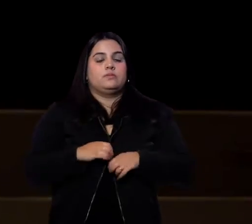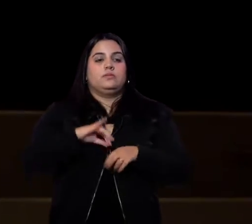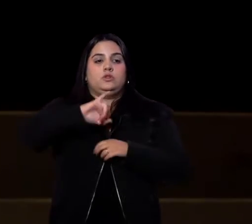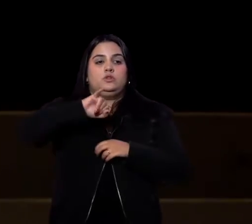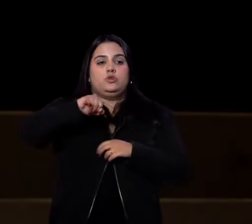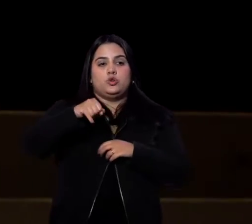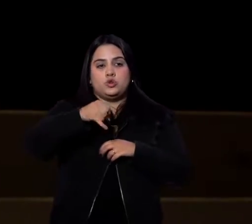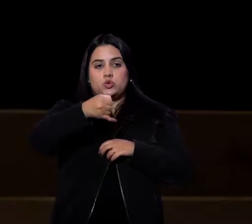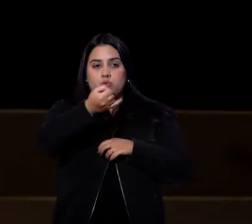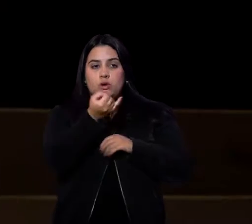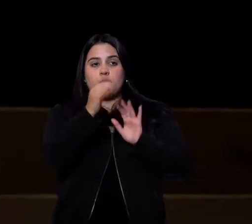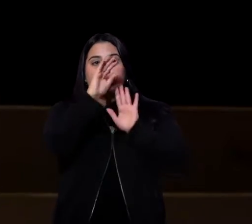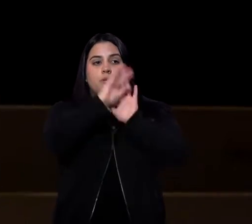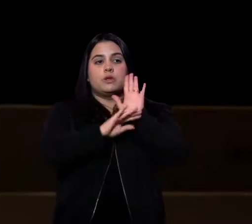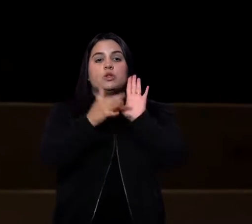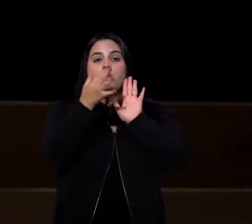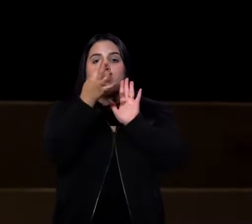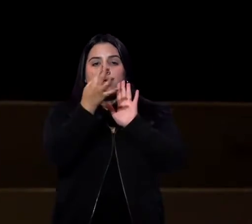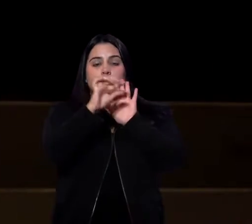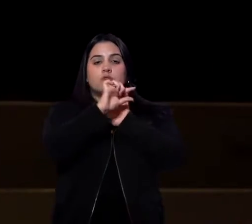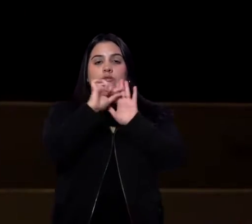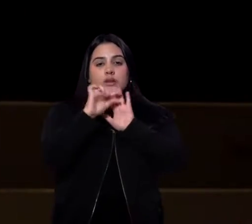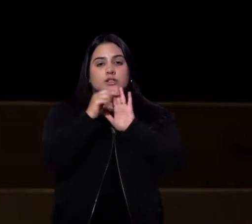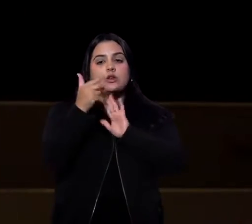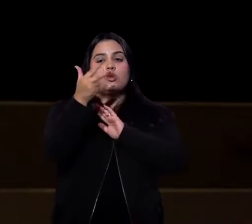versículo 12.